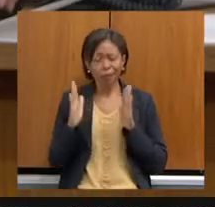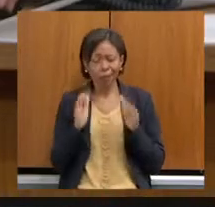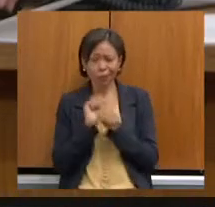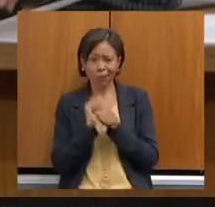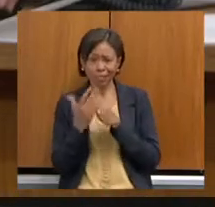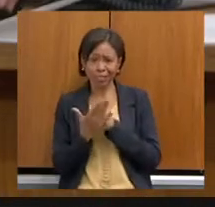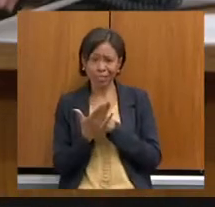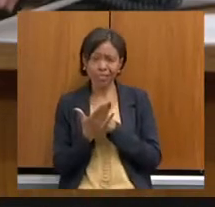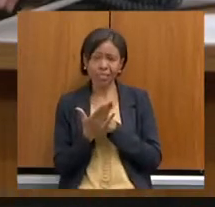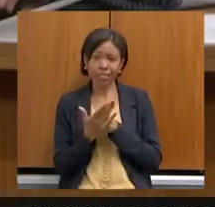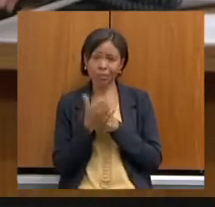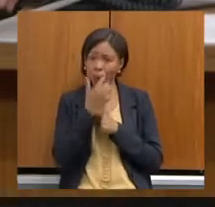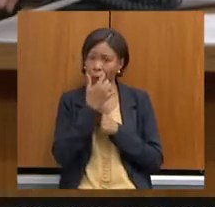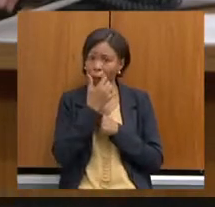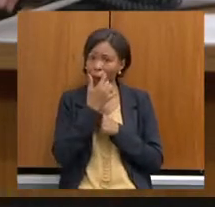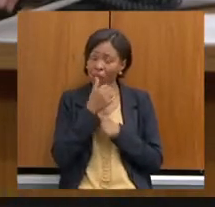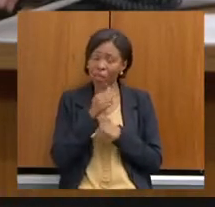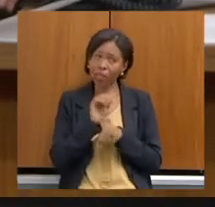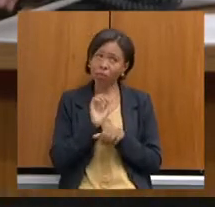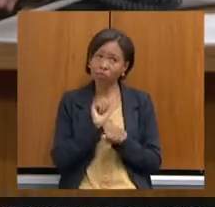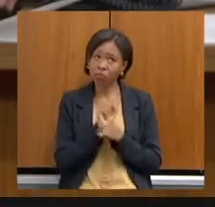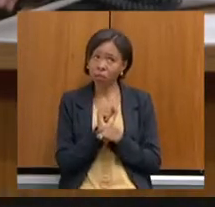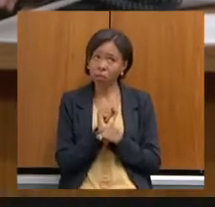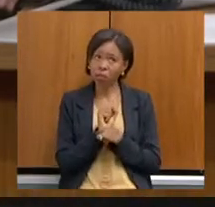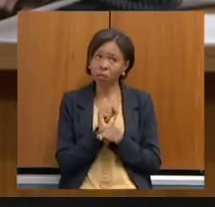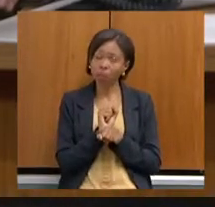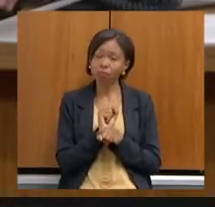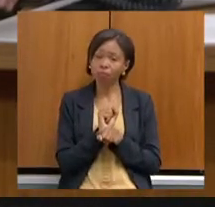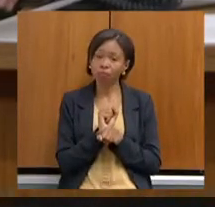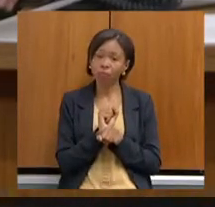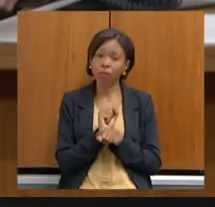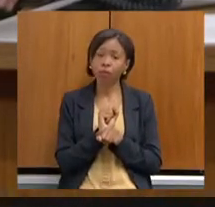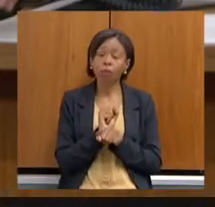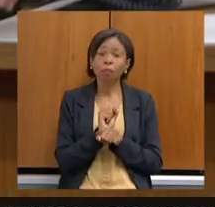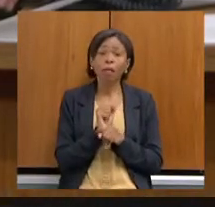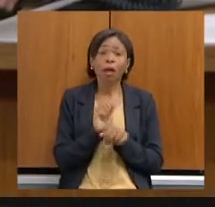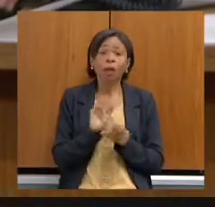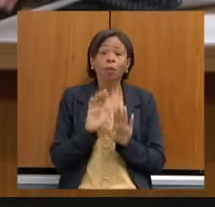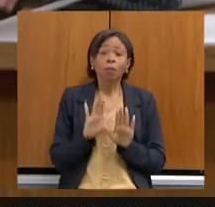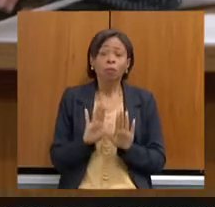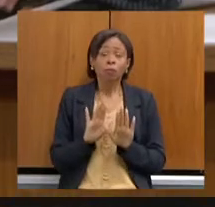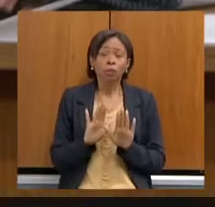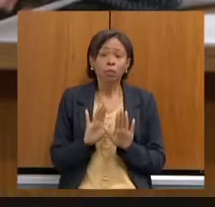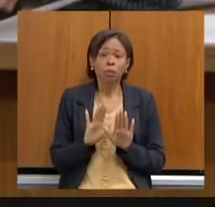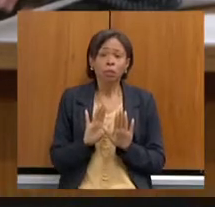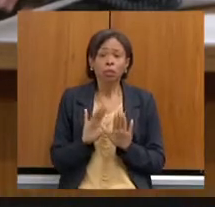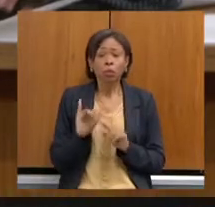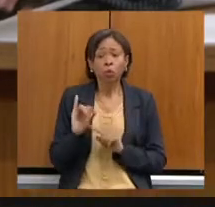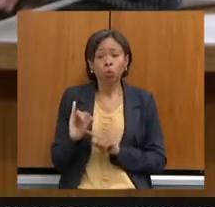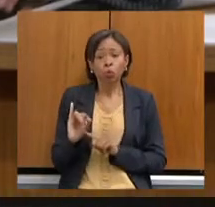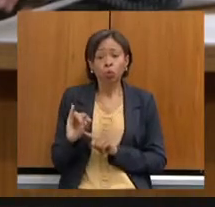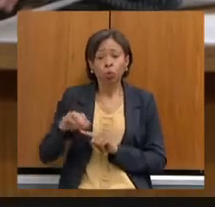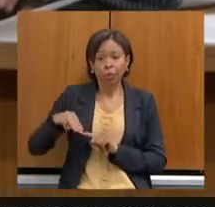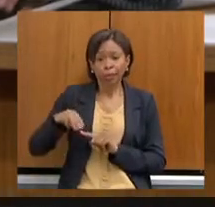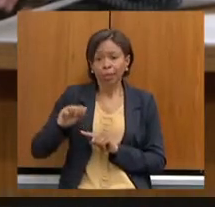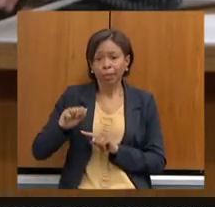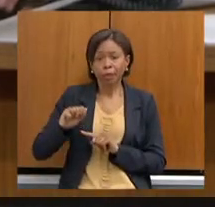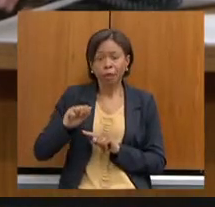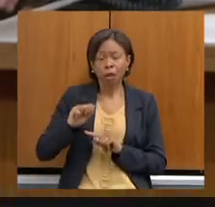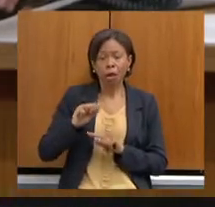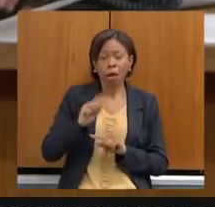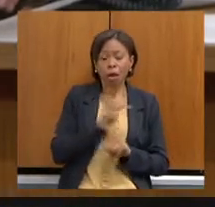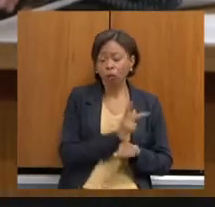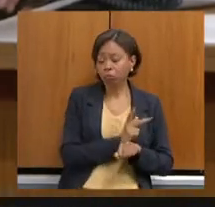nós ficamos estão animados com isso em 2019 mas depois do cosmep do outro pare ficava o ímã não foi procurado